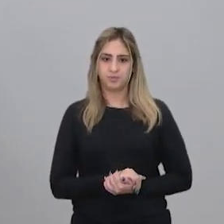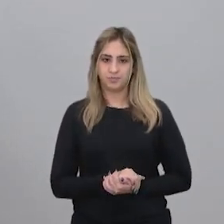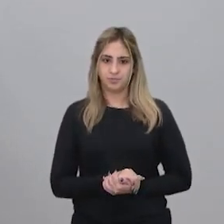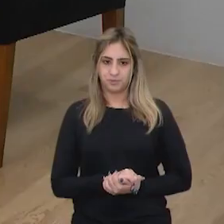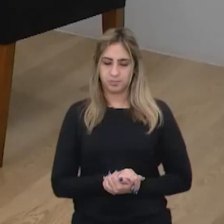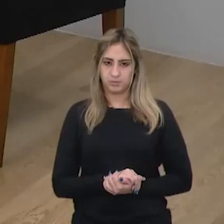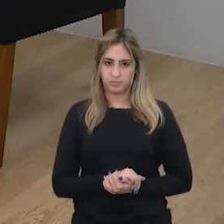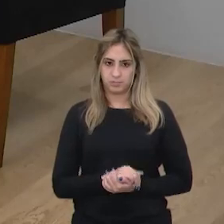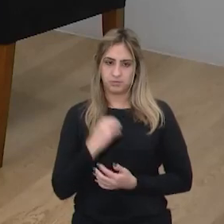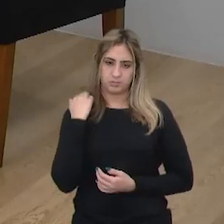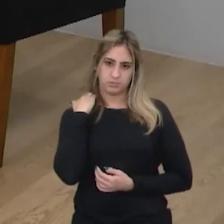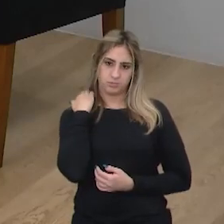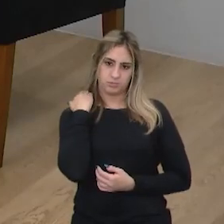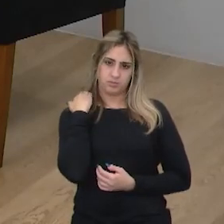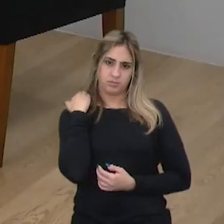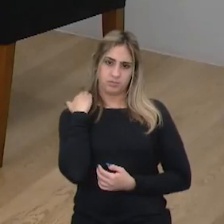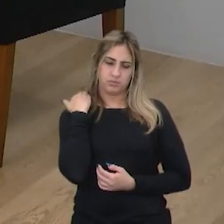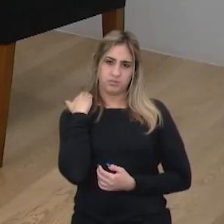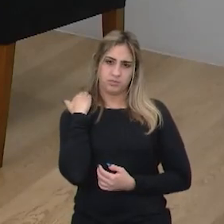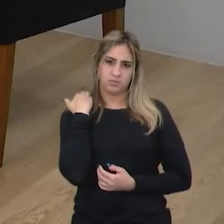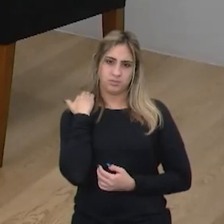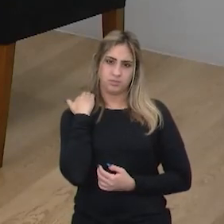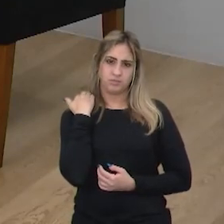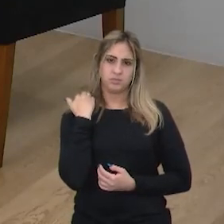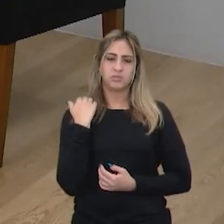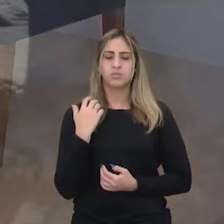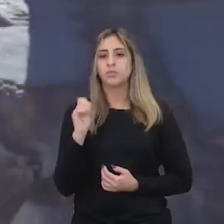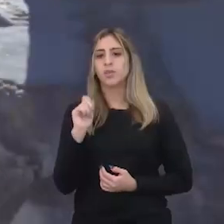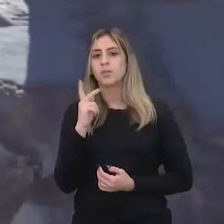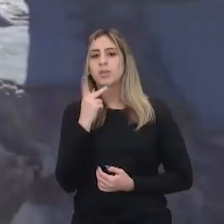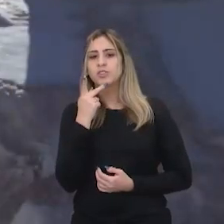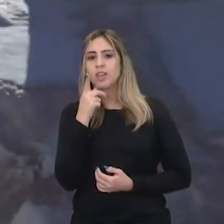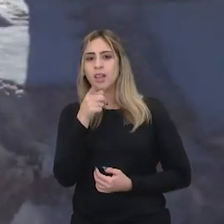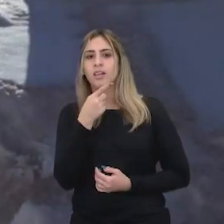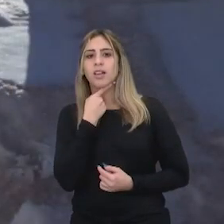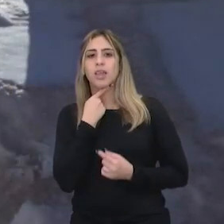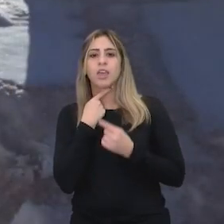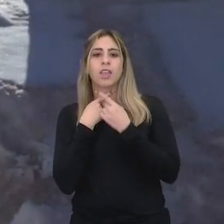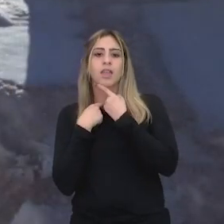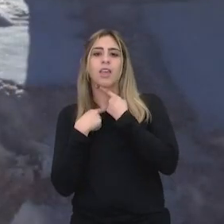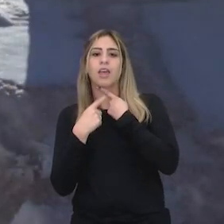né? Aí é um lugar que você não pode falar que você vai passar sede, né? Porque... Sede não.